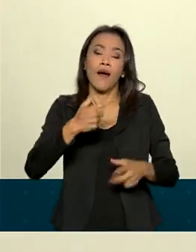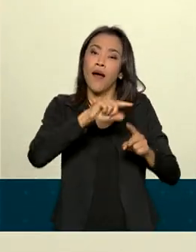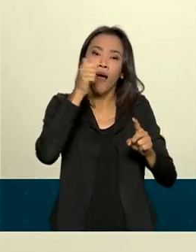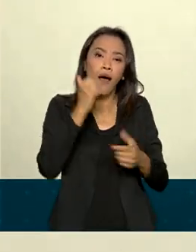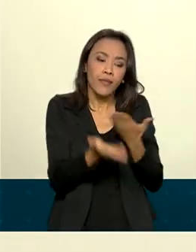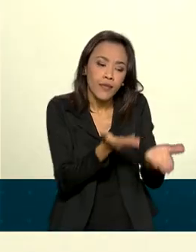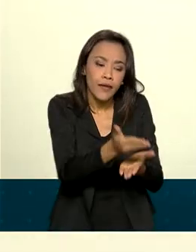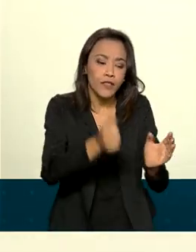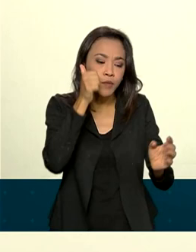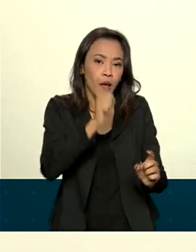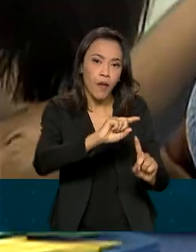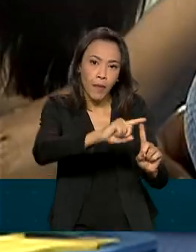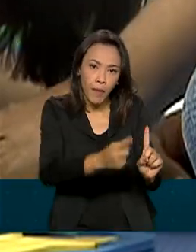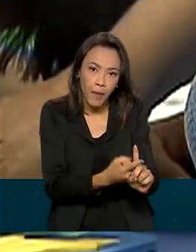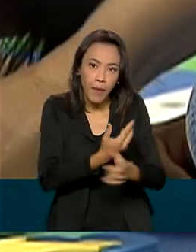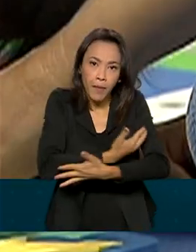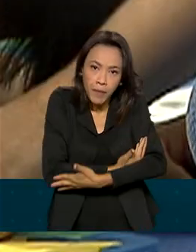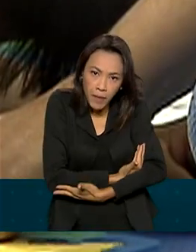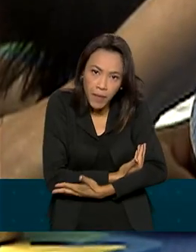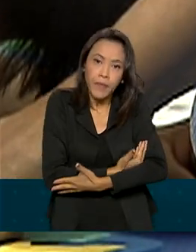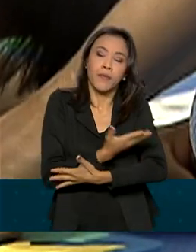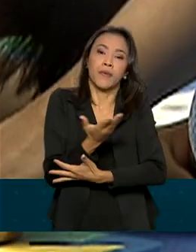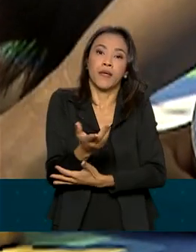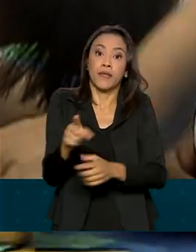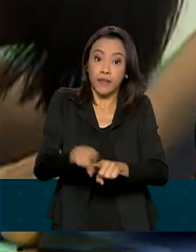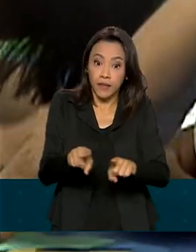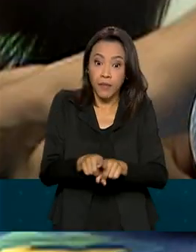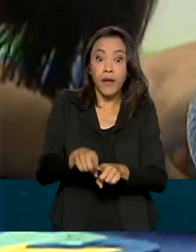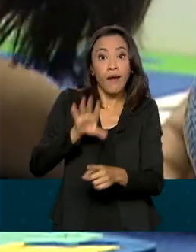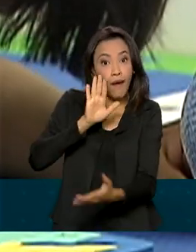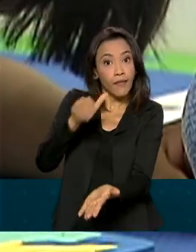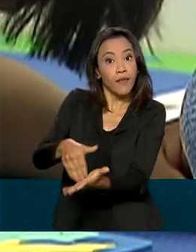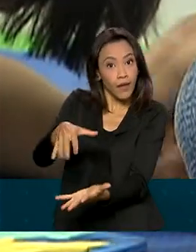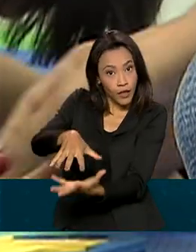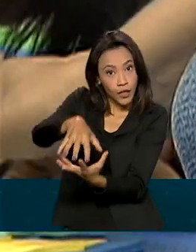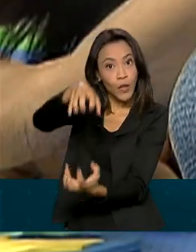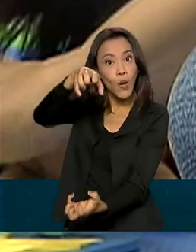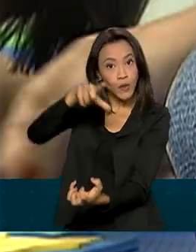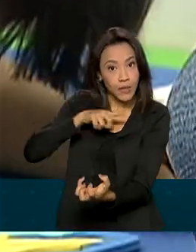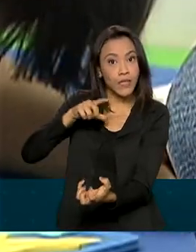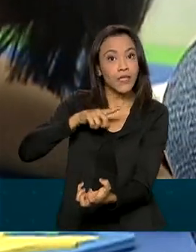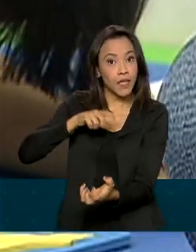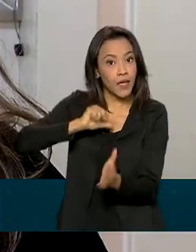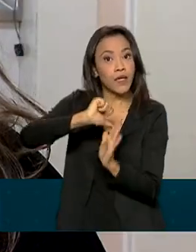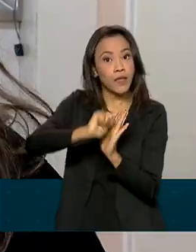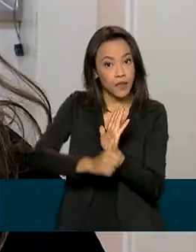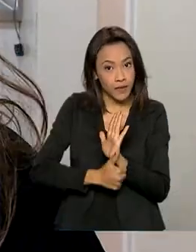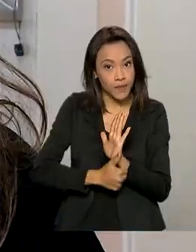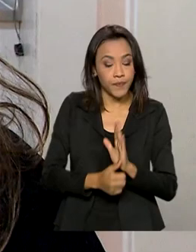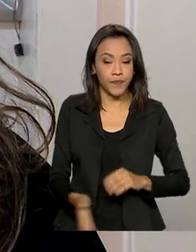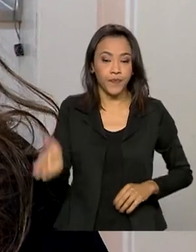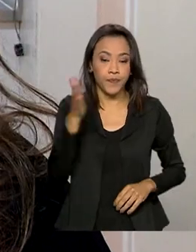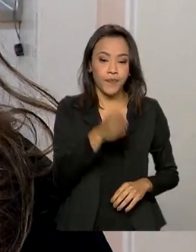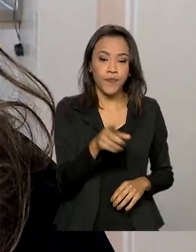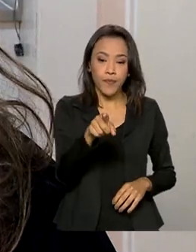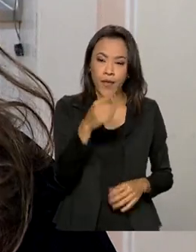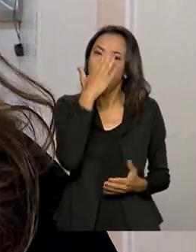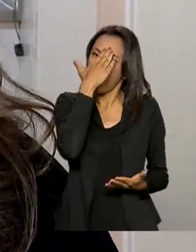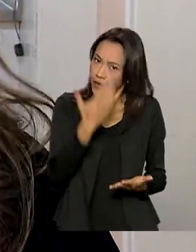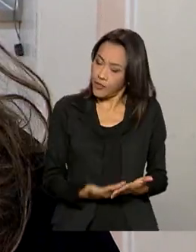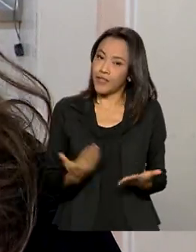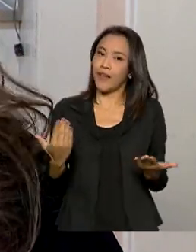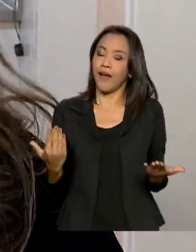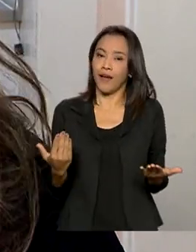gestantes a recém-nascidos crianças e até idosos portadores da síndrome acreditem porque